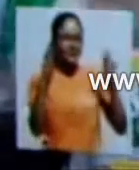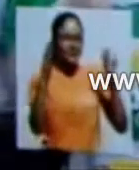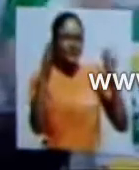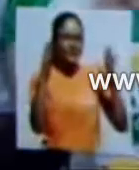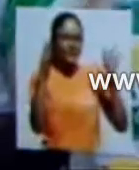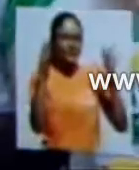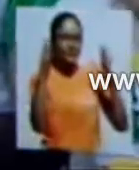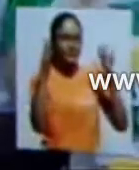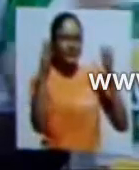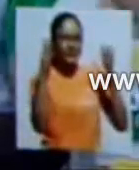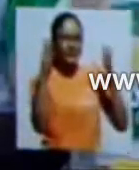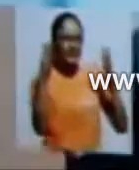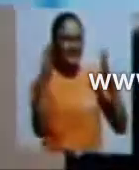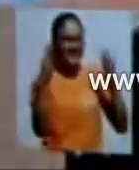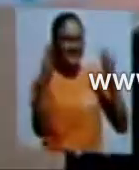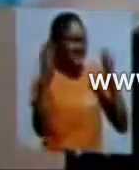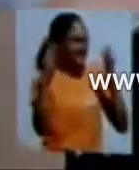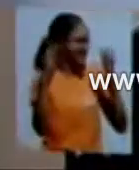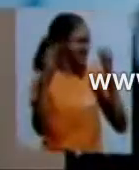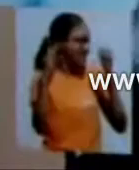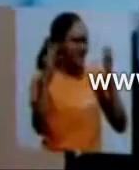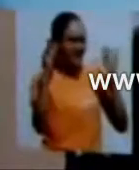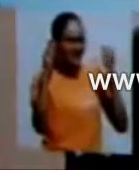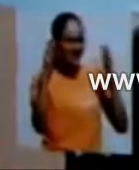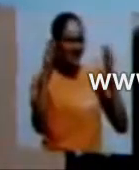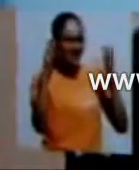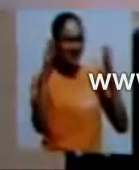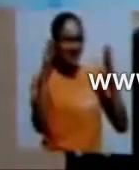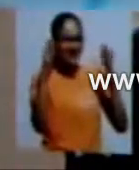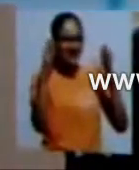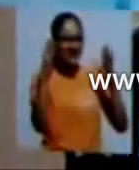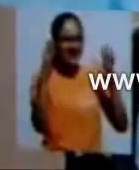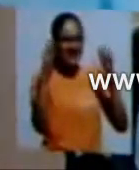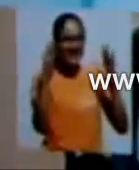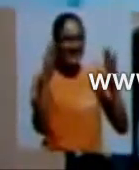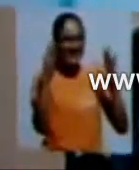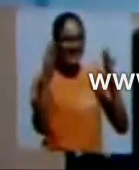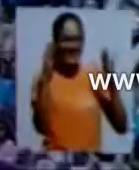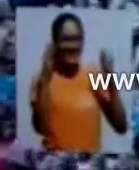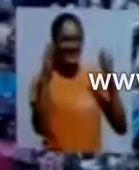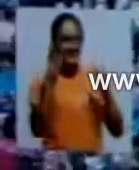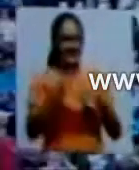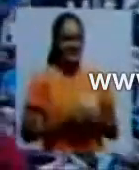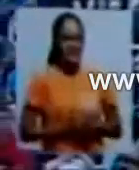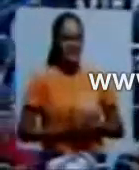Dá ibope pro encardido não, né? Ele é danado, ele quer que a gente fale aqui pra ele.